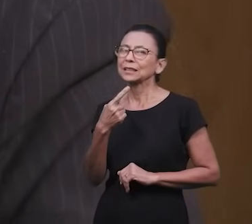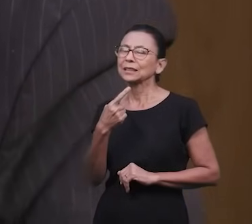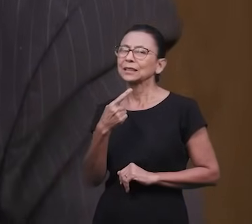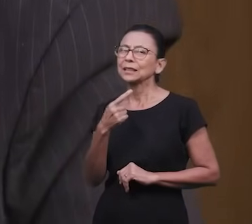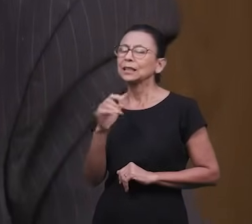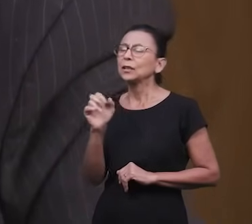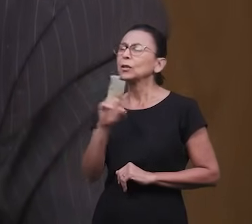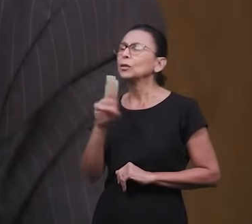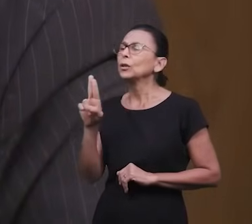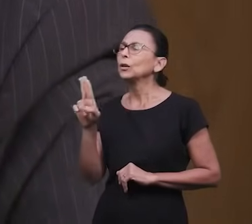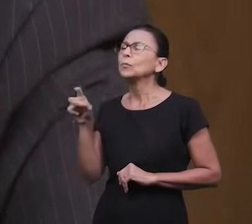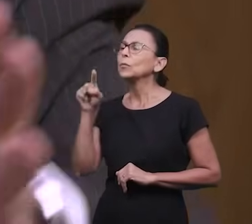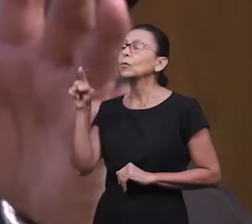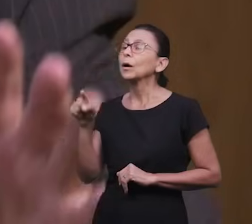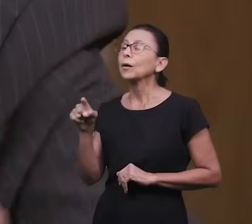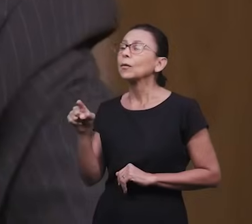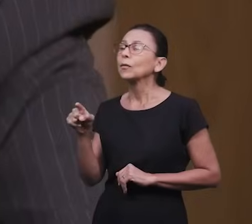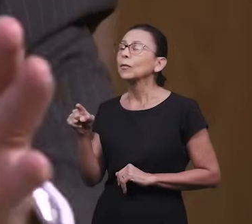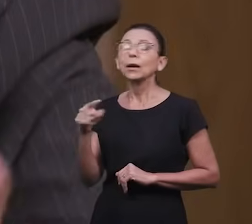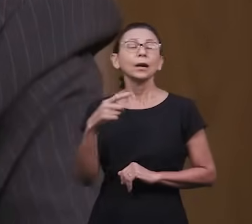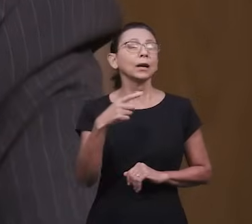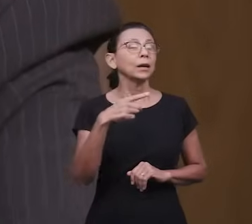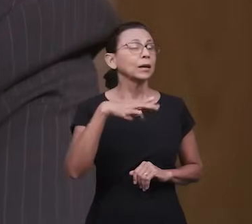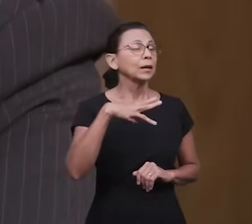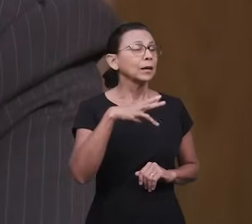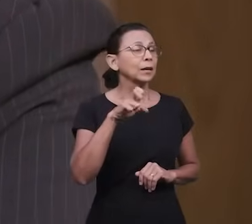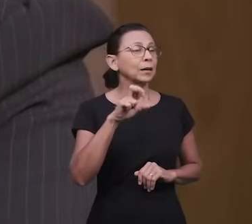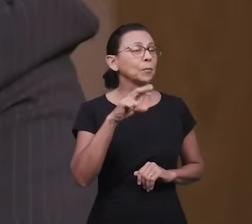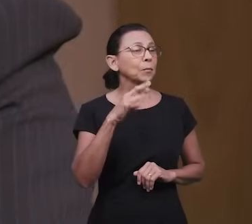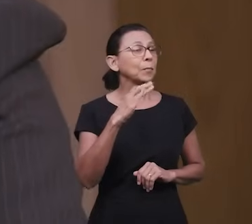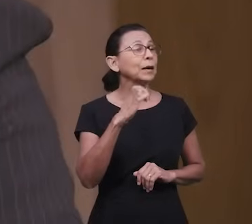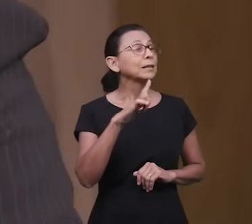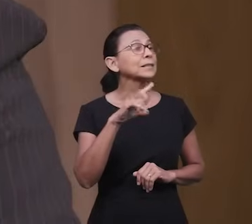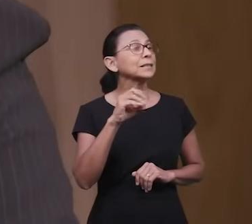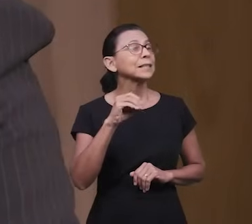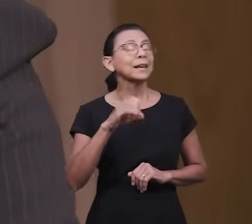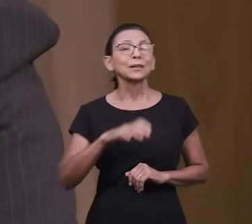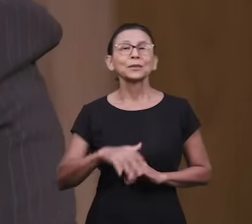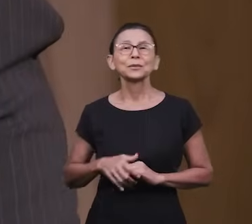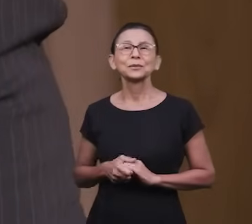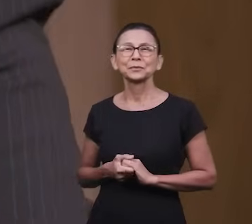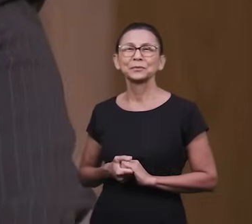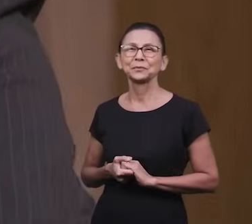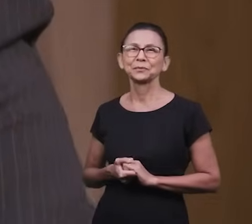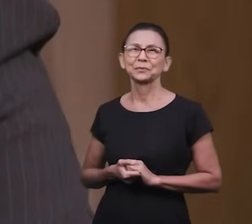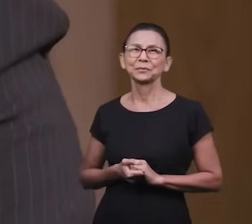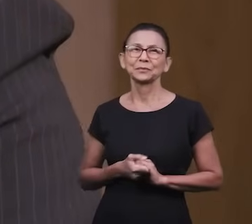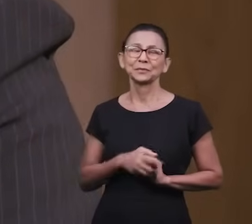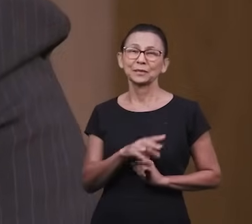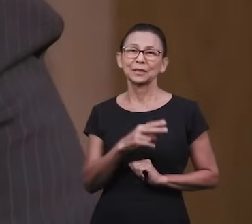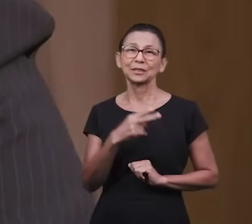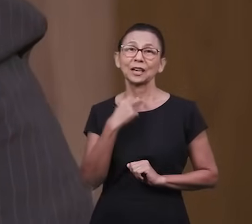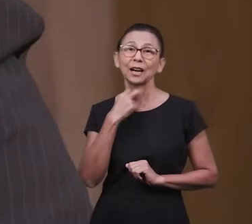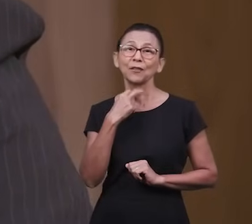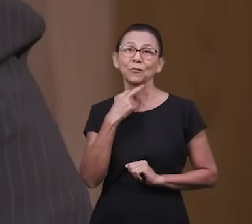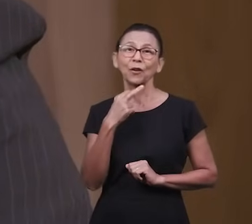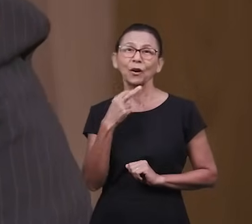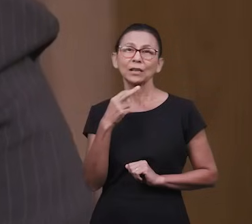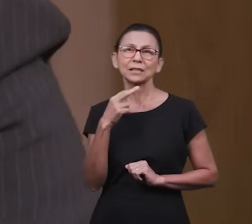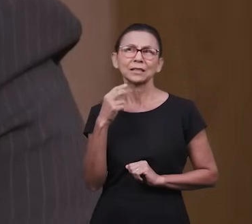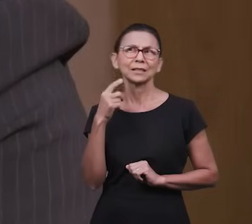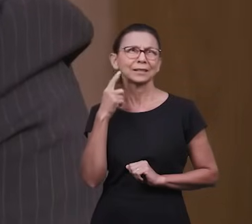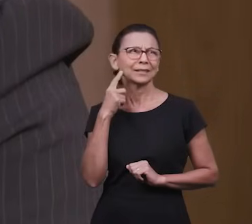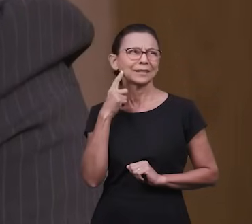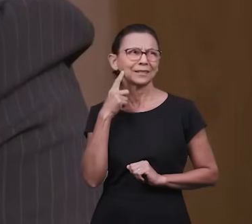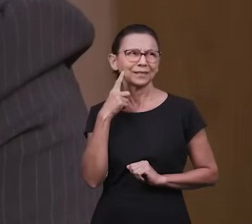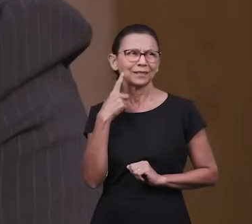né? Ela fala assim, qual pastor que está falando? Eu falei, pastor Marcelo. Ela, e a gente já